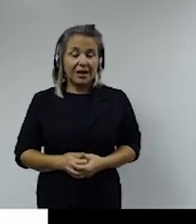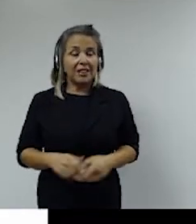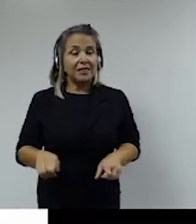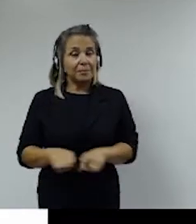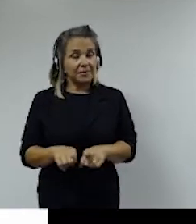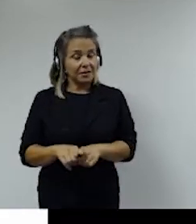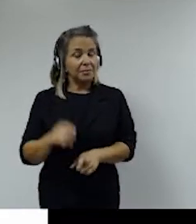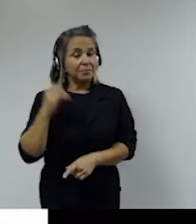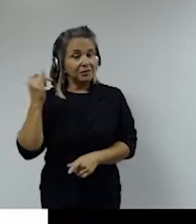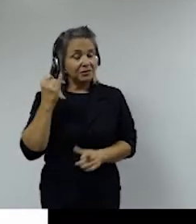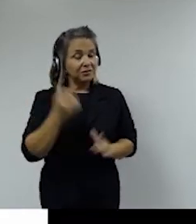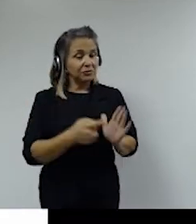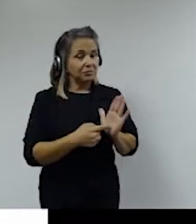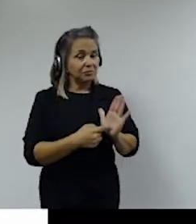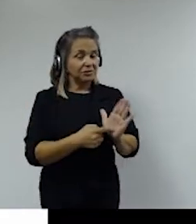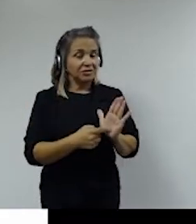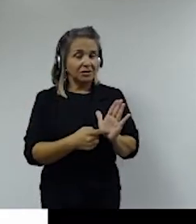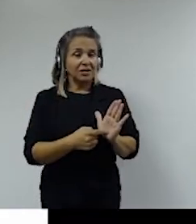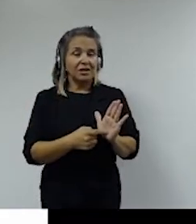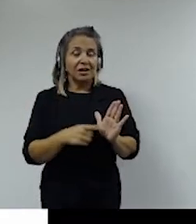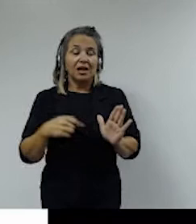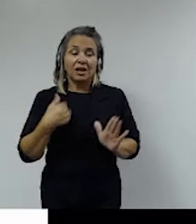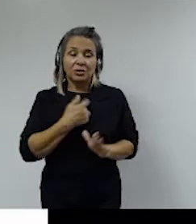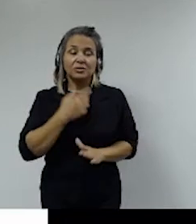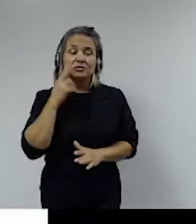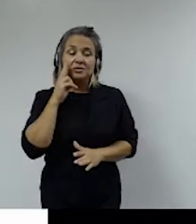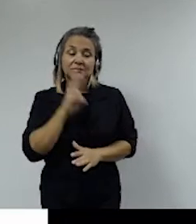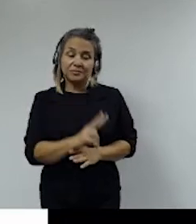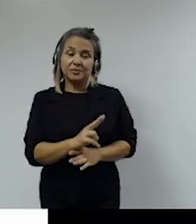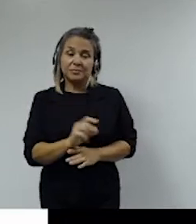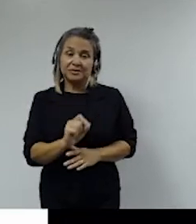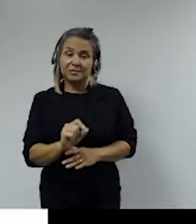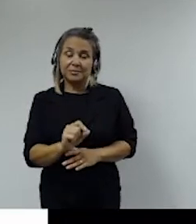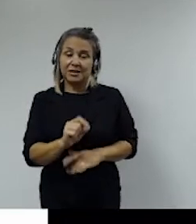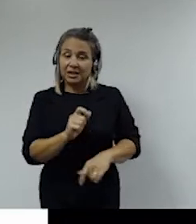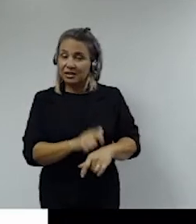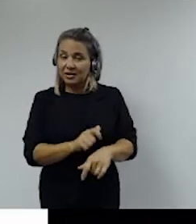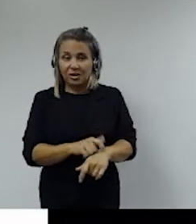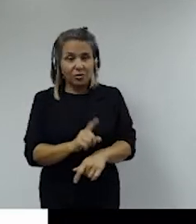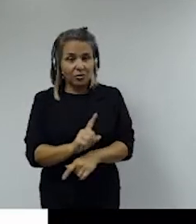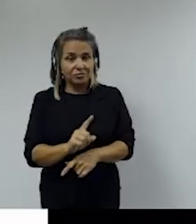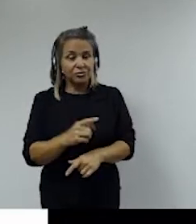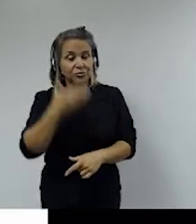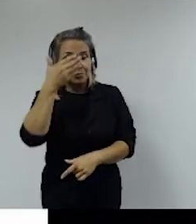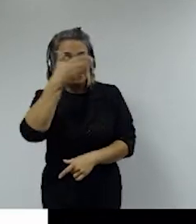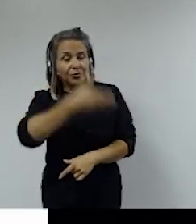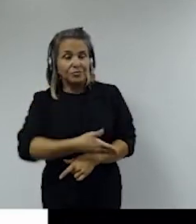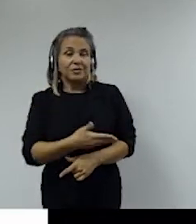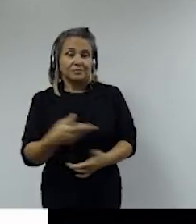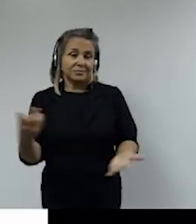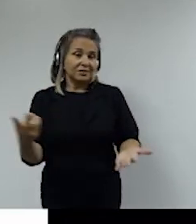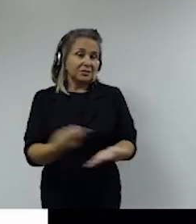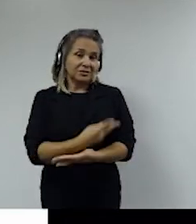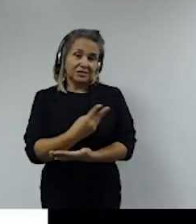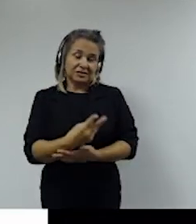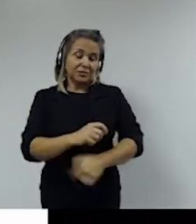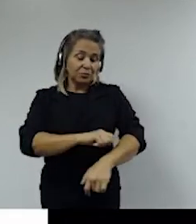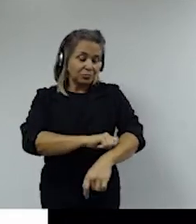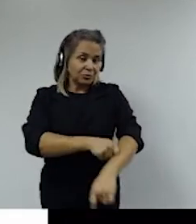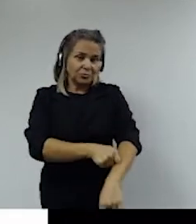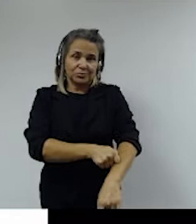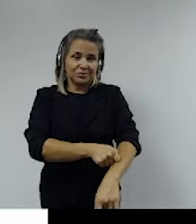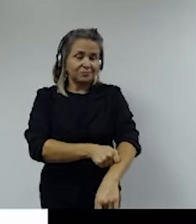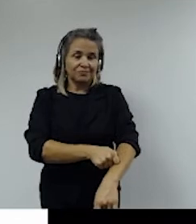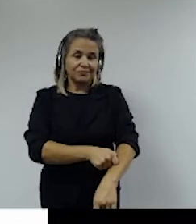sempre destacar, e a gente sempre coloca isso também, que obviamente não é um momento para se comprovar a ocorrência da tortura e maus-tratos. Ali